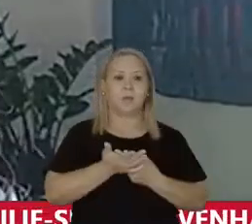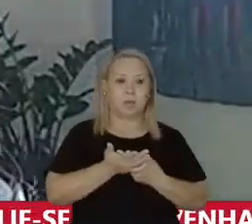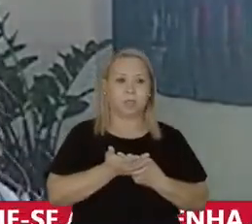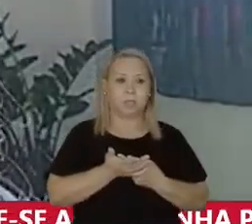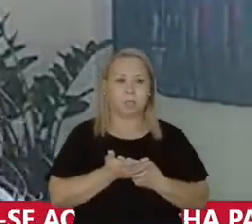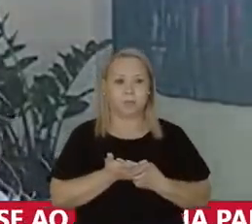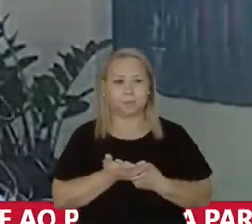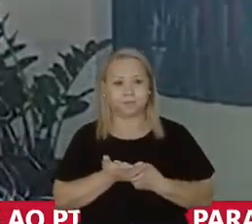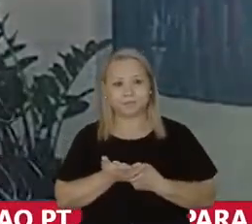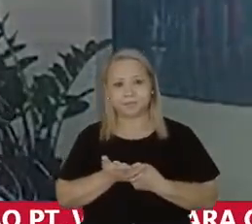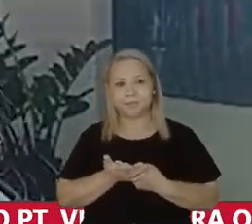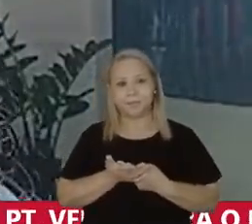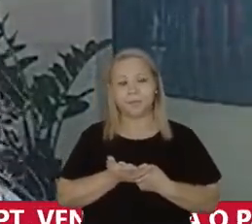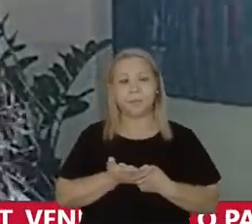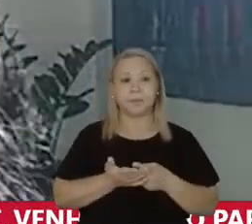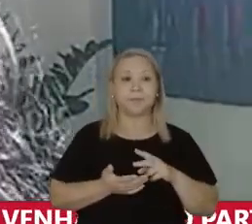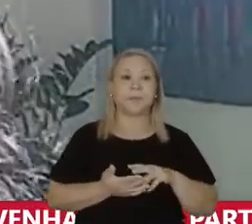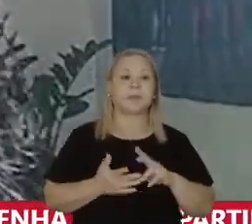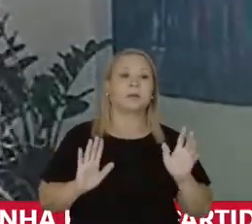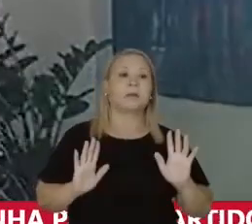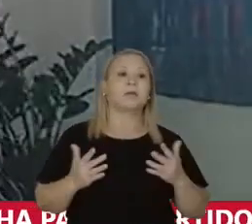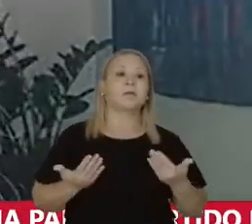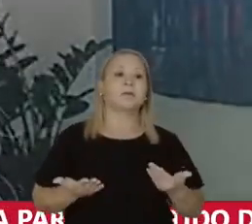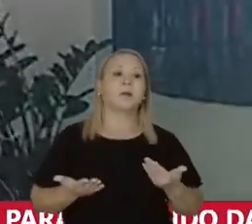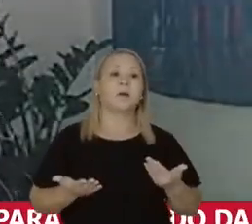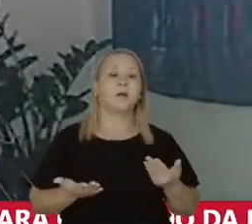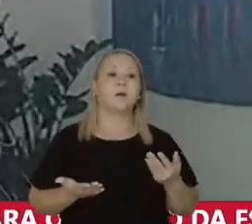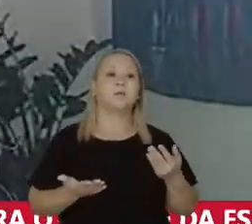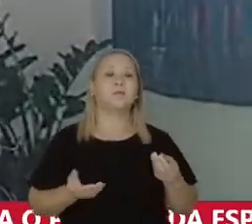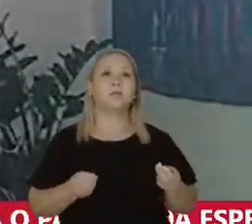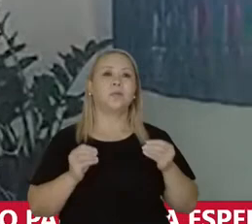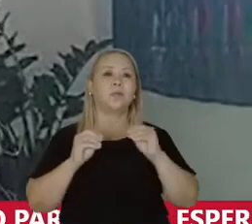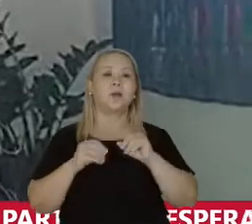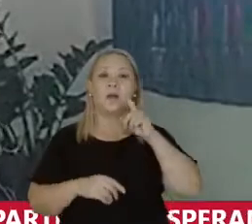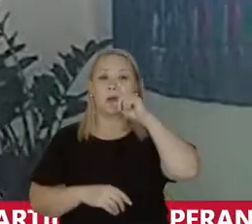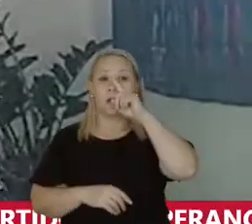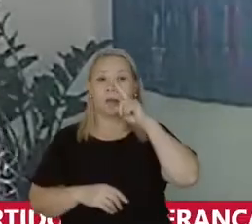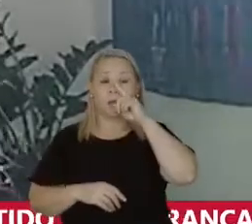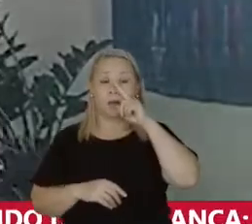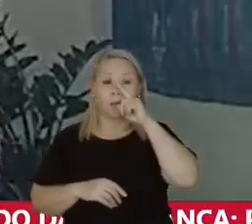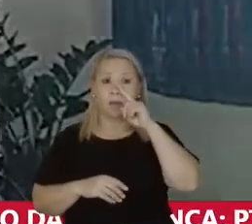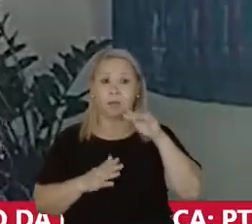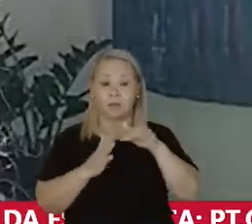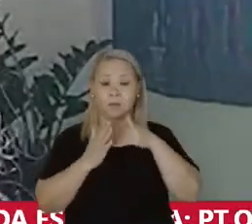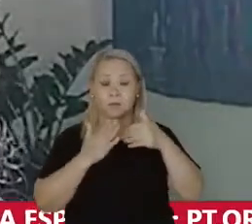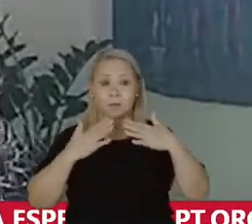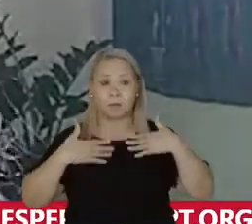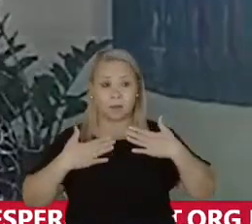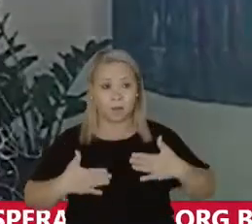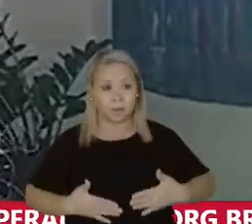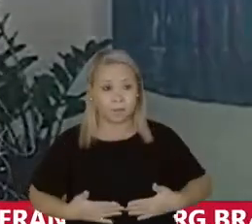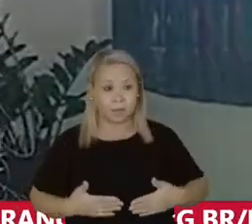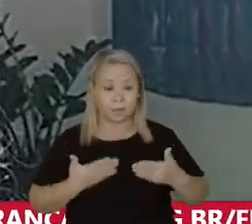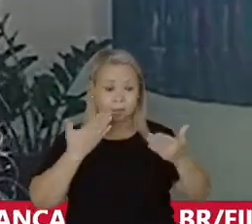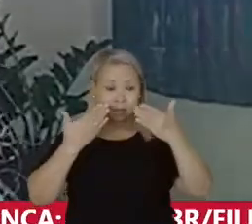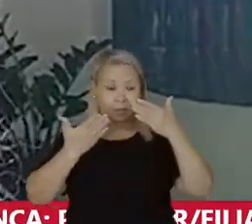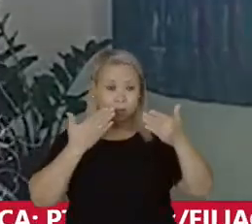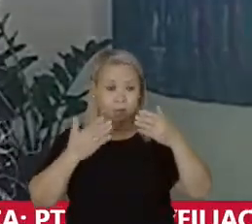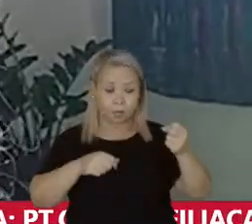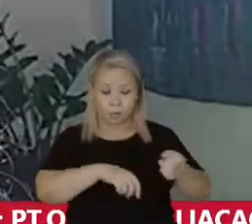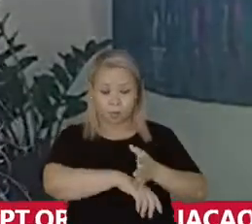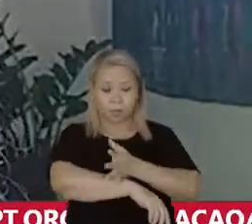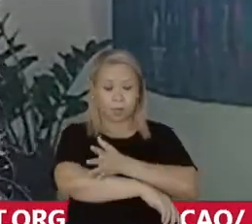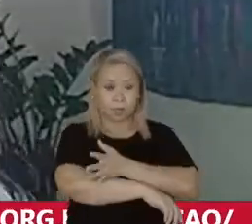cisgêneras e heteronormativas, ou seja, de colocar em risco a integridade, inclusive física, mas também psicológica,